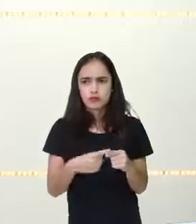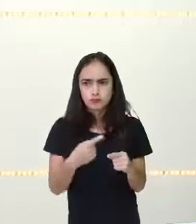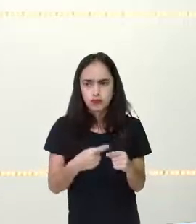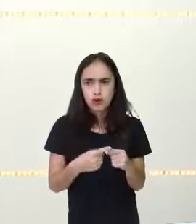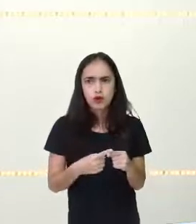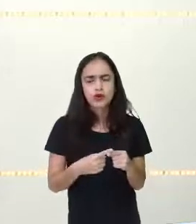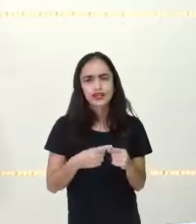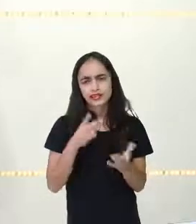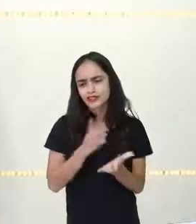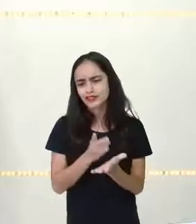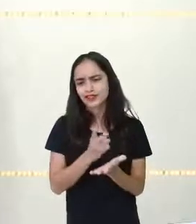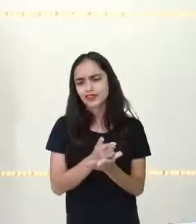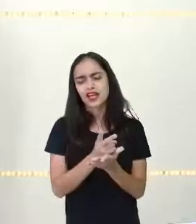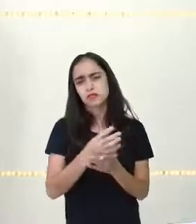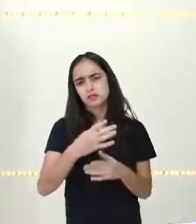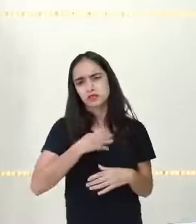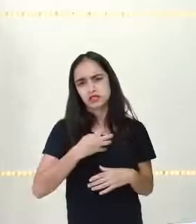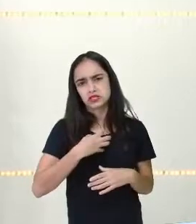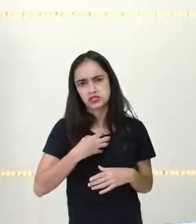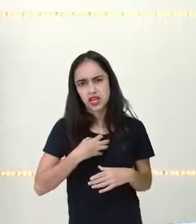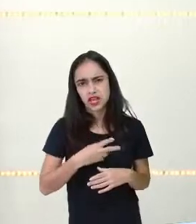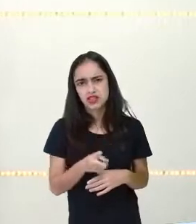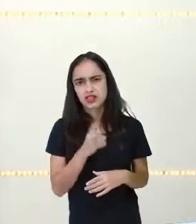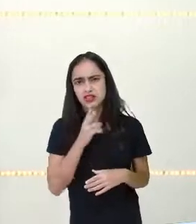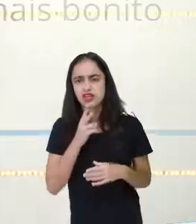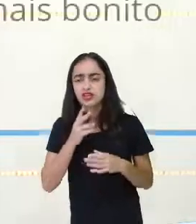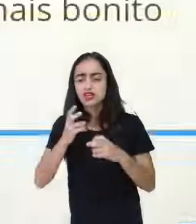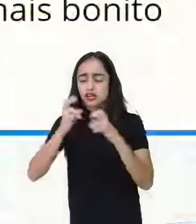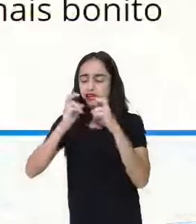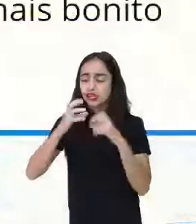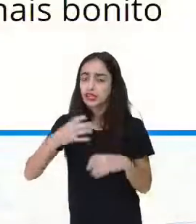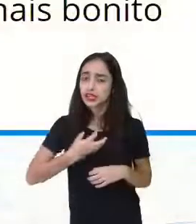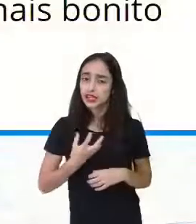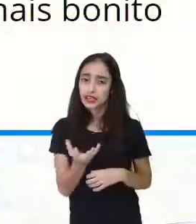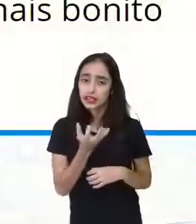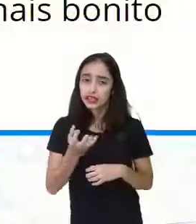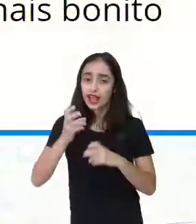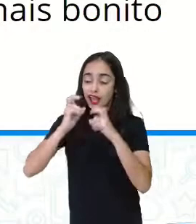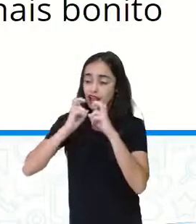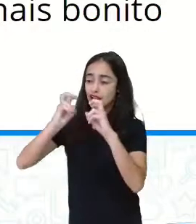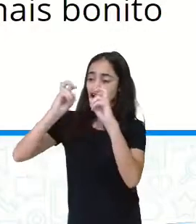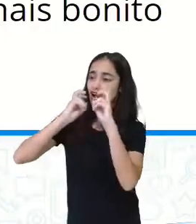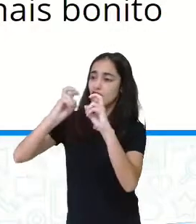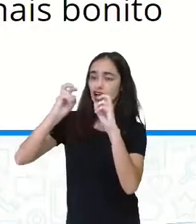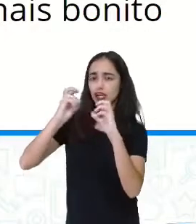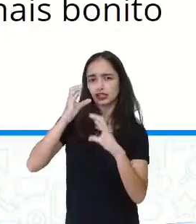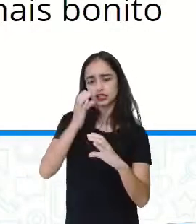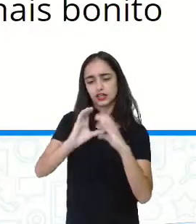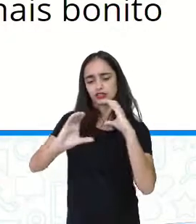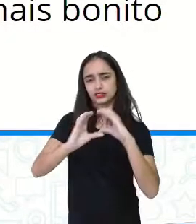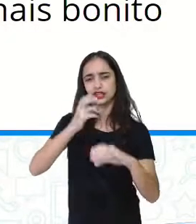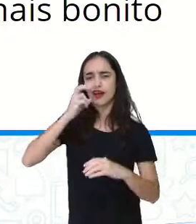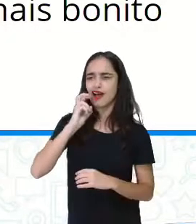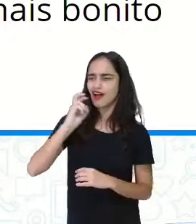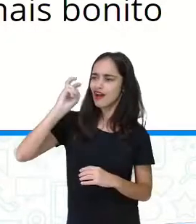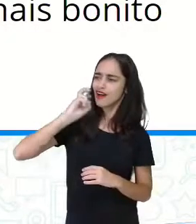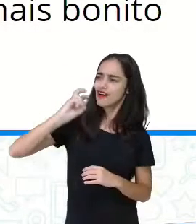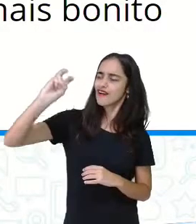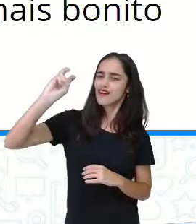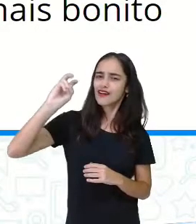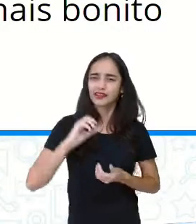cantar vamos para a próxima questão nesse caso aqui nesse texto nós vamos ler com muita atenção